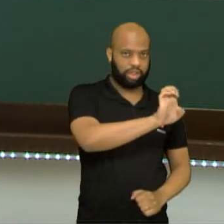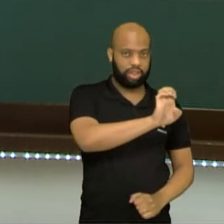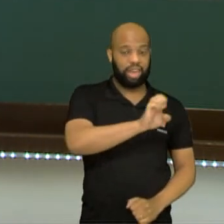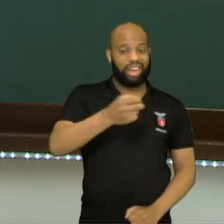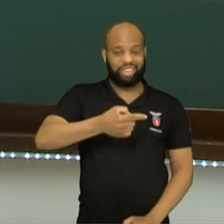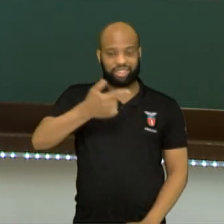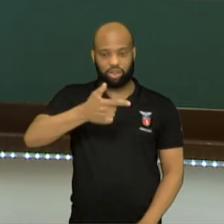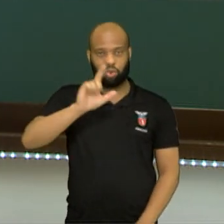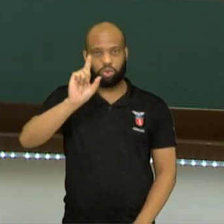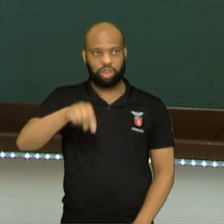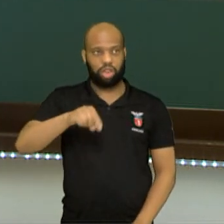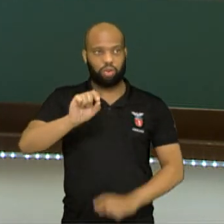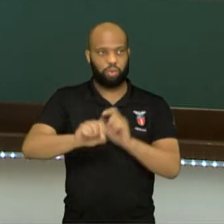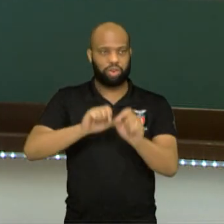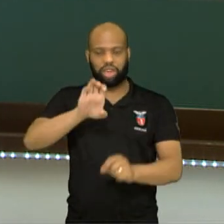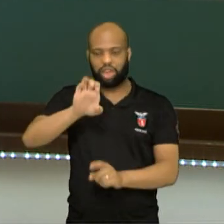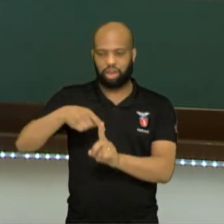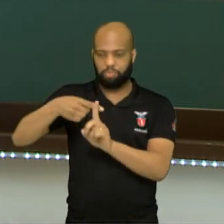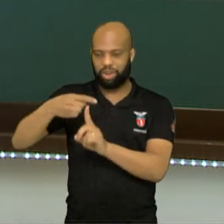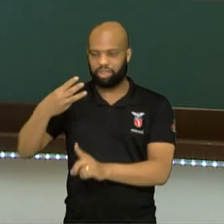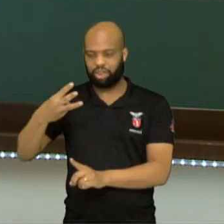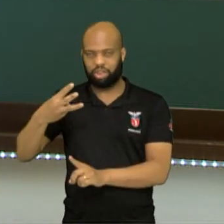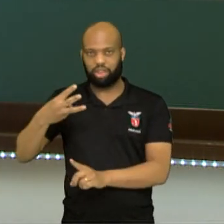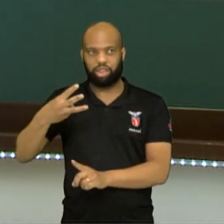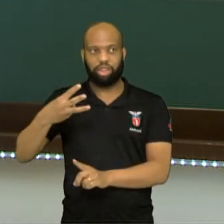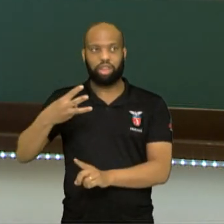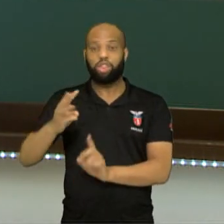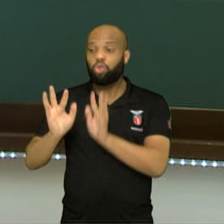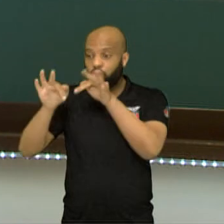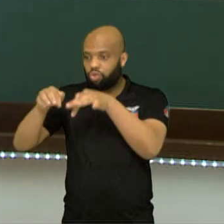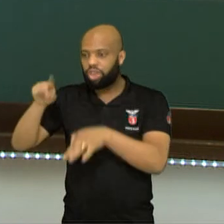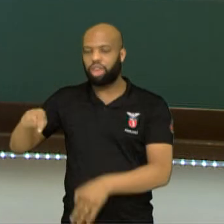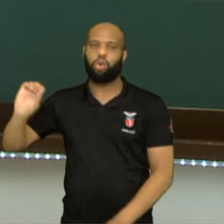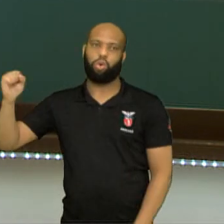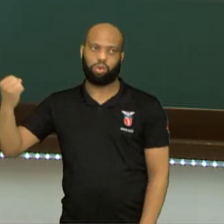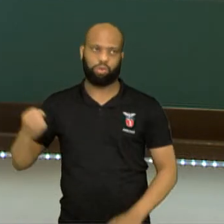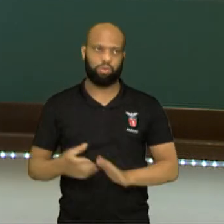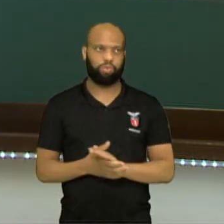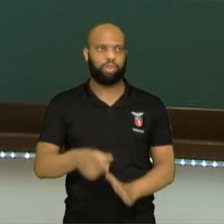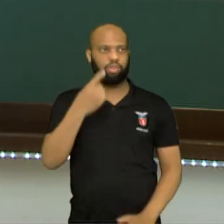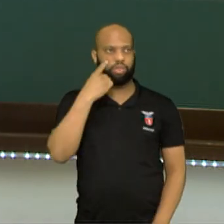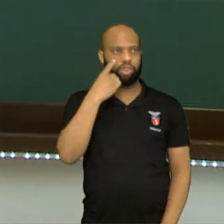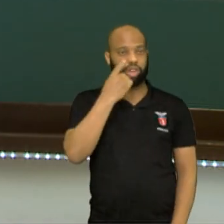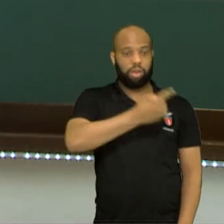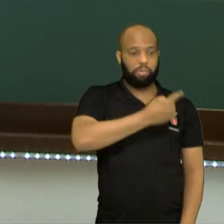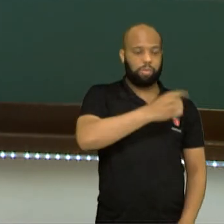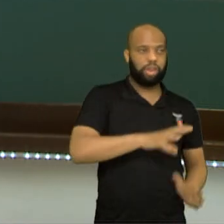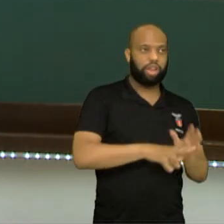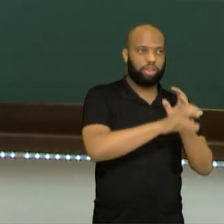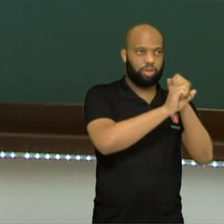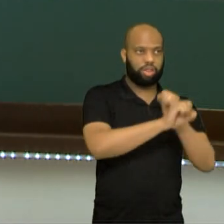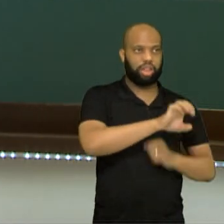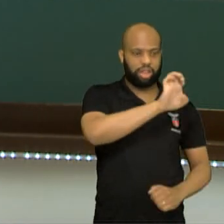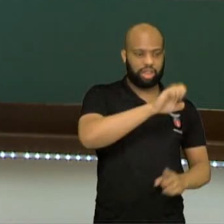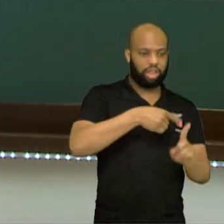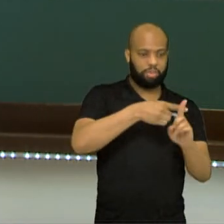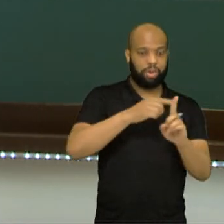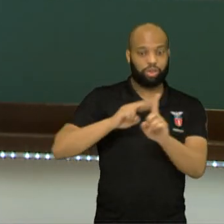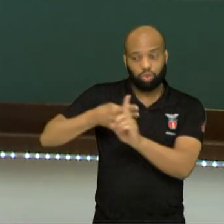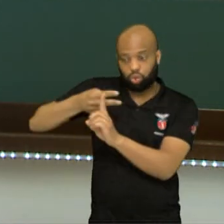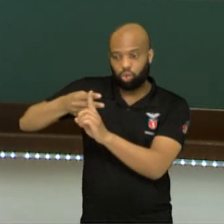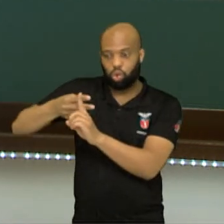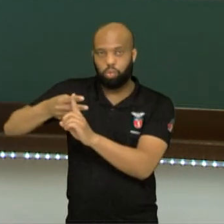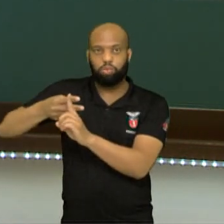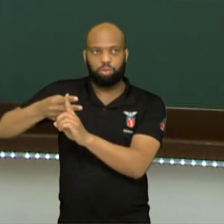mais 30, mais 3 e a nota final 8. Isso que vai aparecer aqui. Então, a primeira nota E mais o dobro da